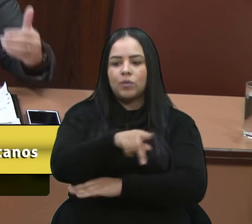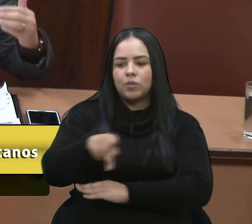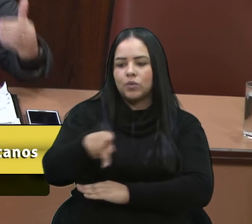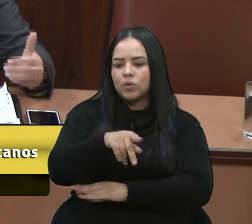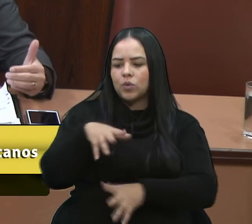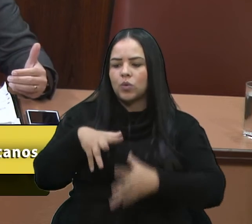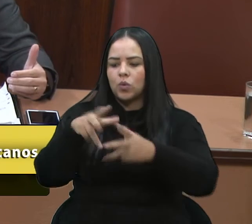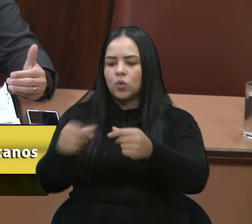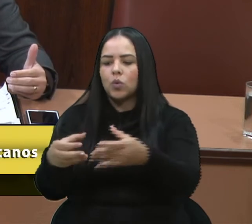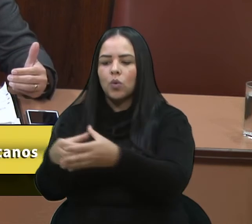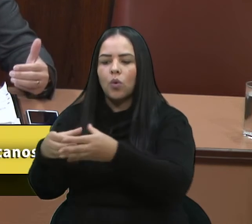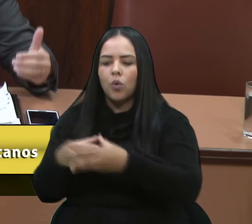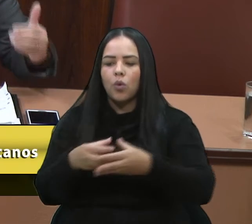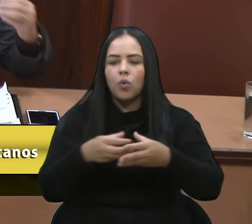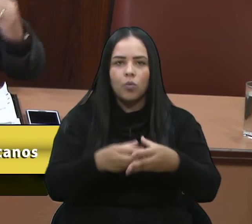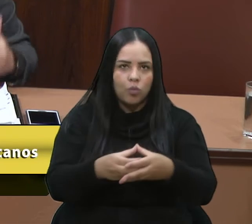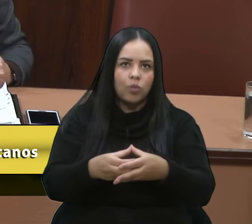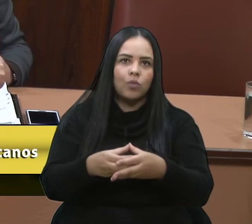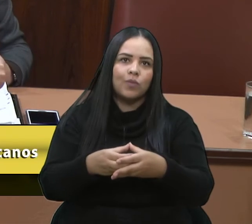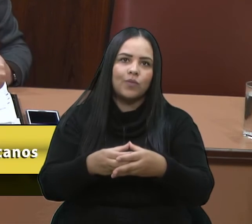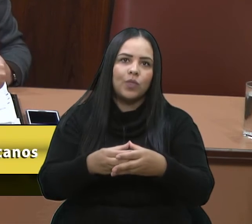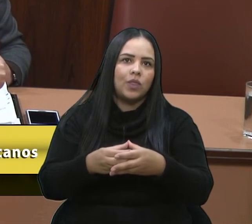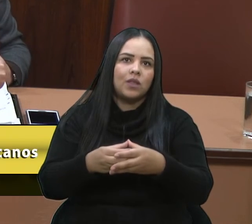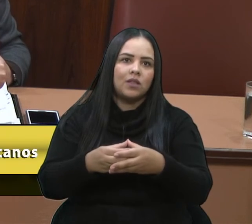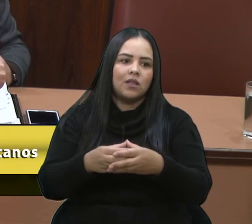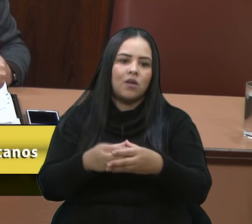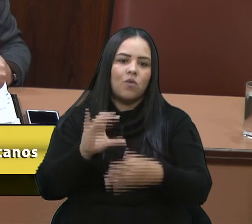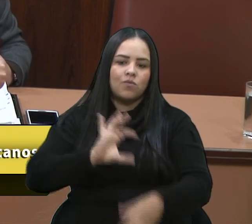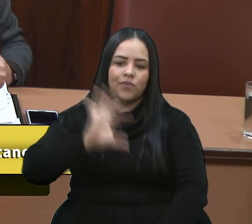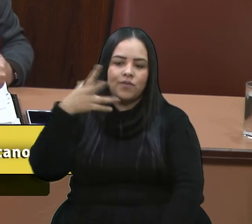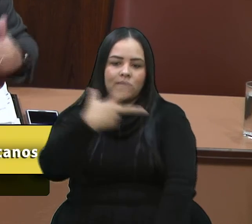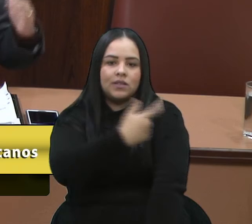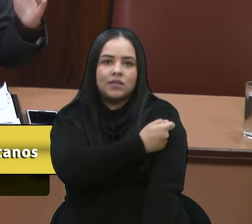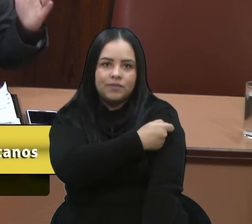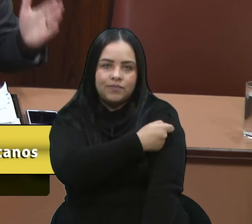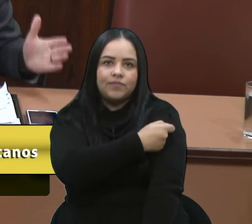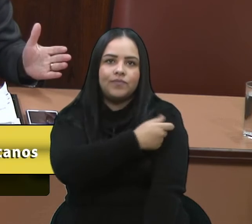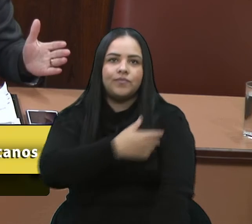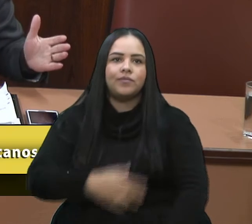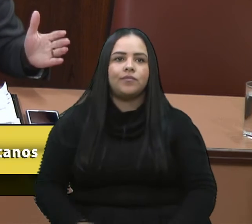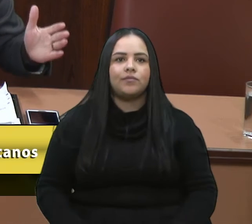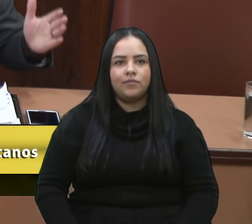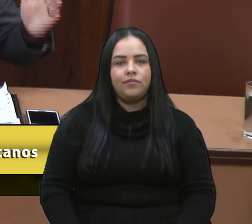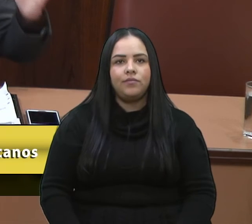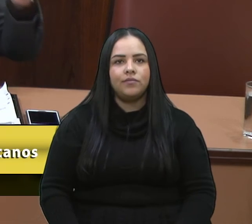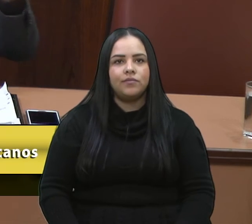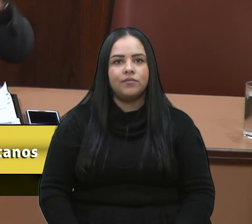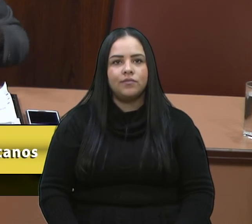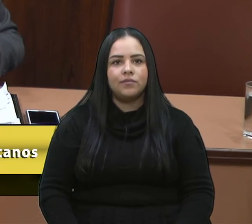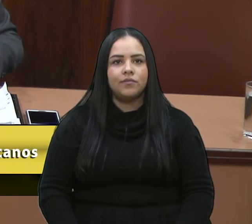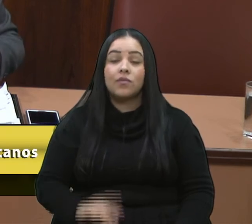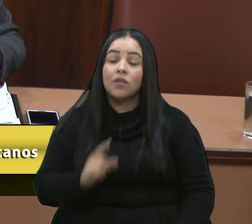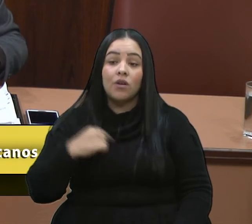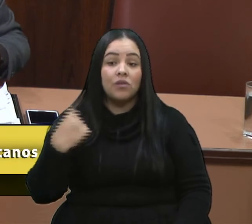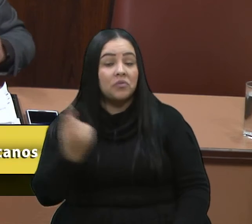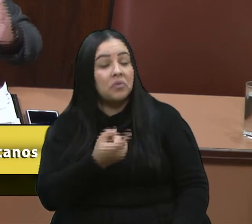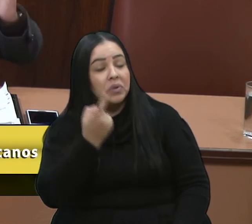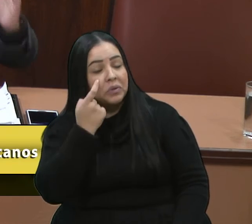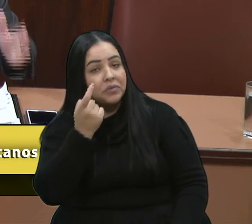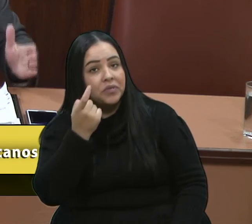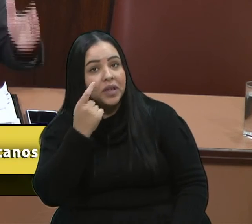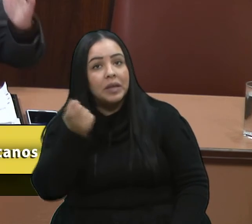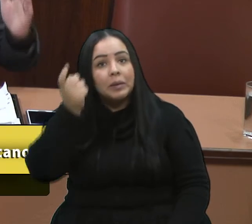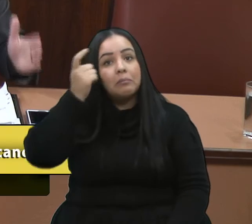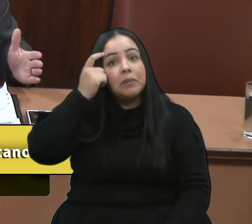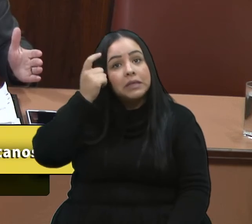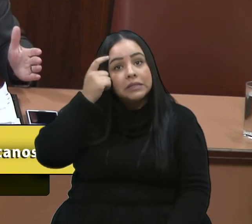técnico educacional tenham sido vacinados. Vamos ver e vamos fazer uma reflexão.